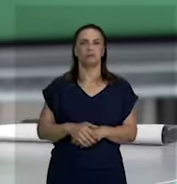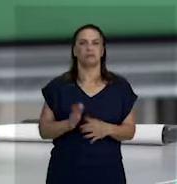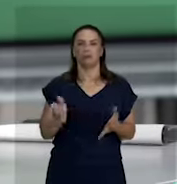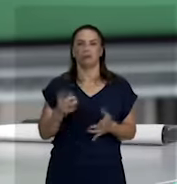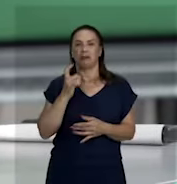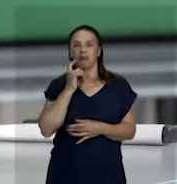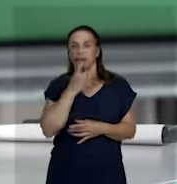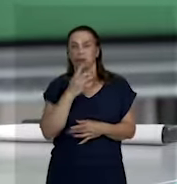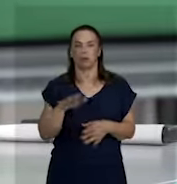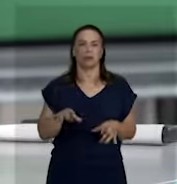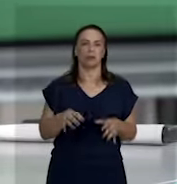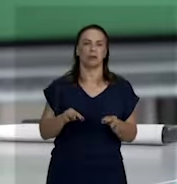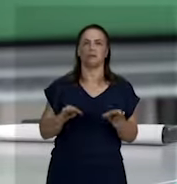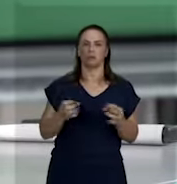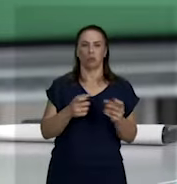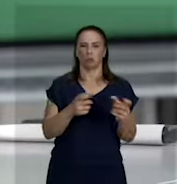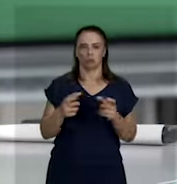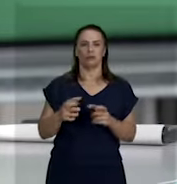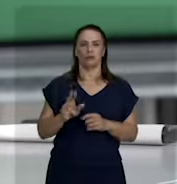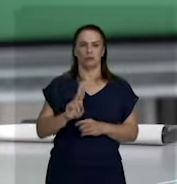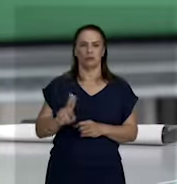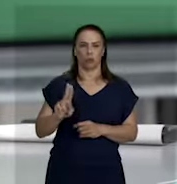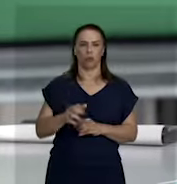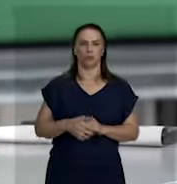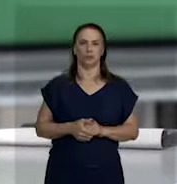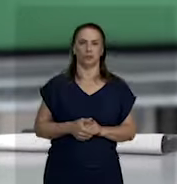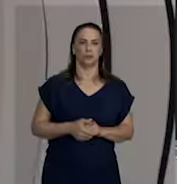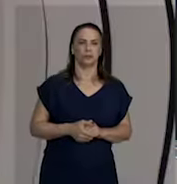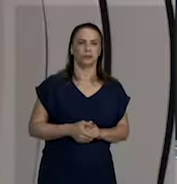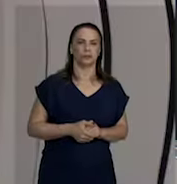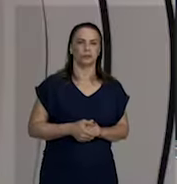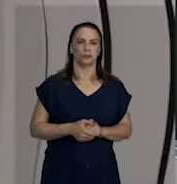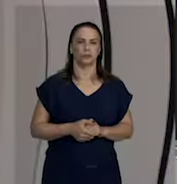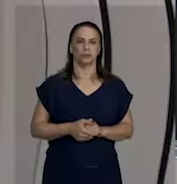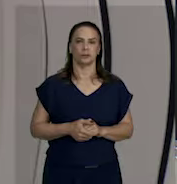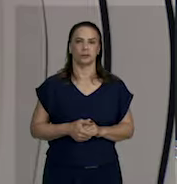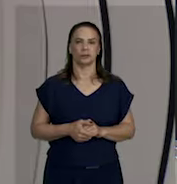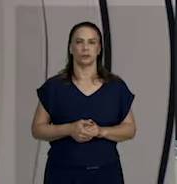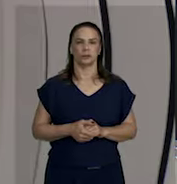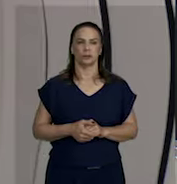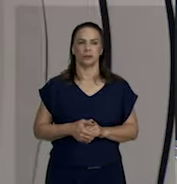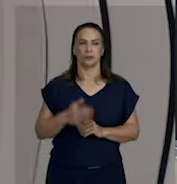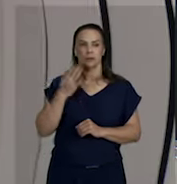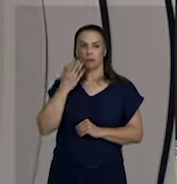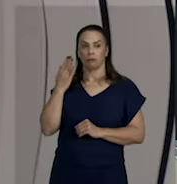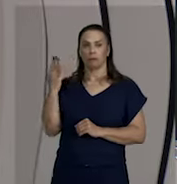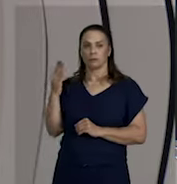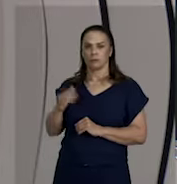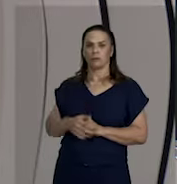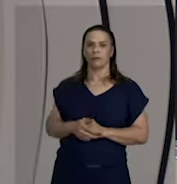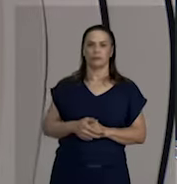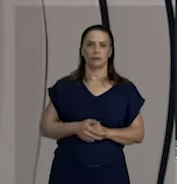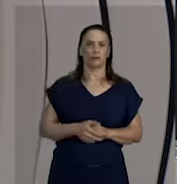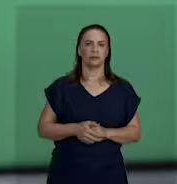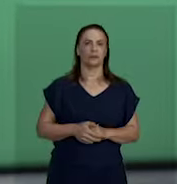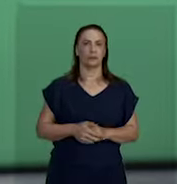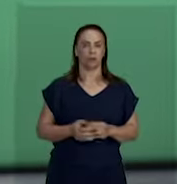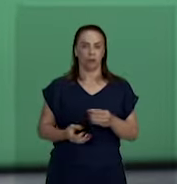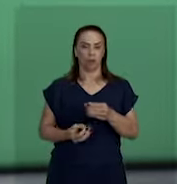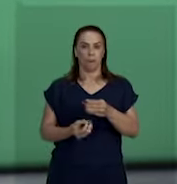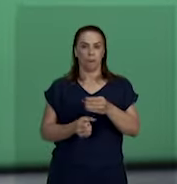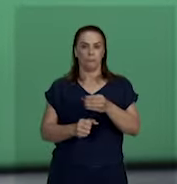odontológico, farmácias e etc. Olha só o que acontece. Quando eu puxo essa região aqui, que para